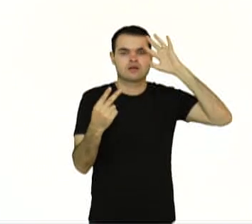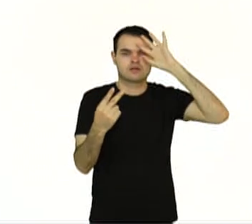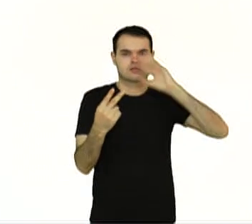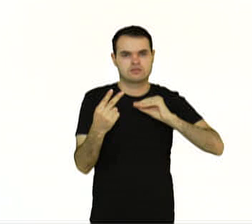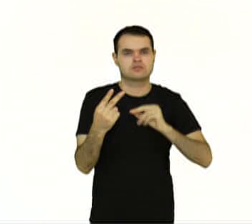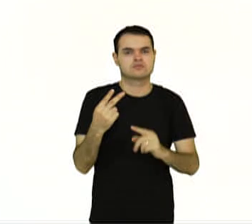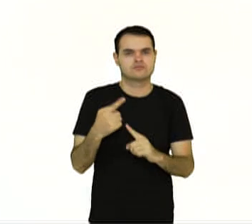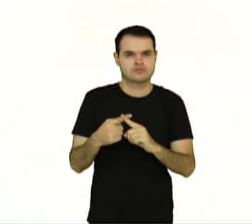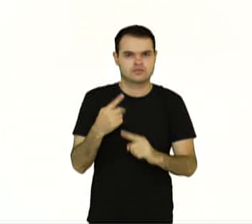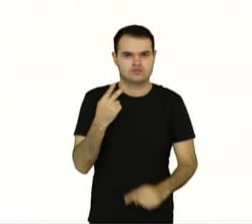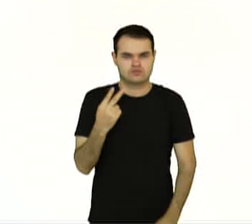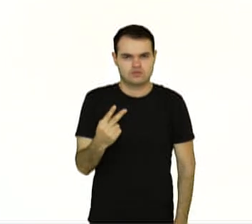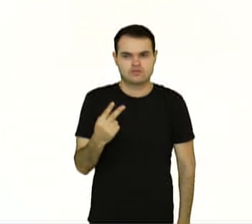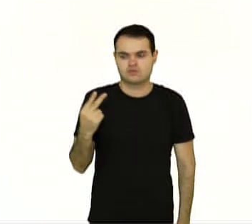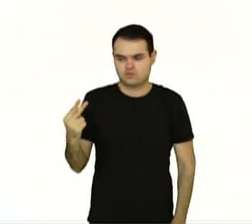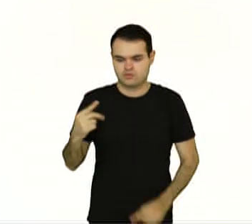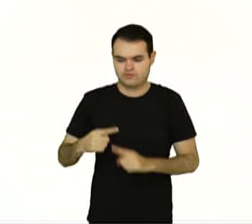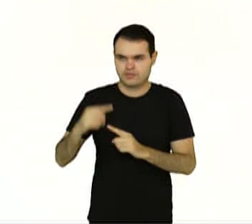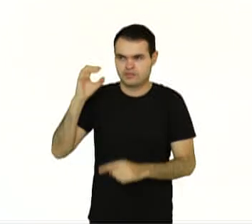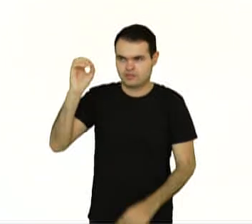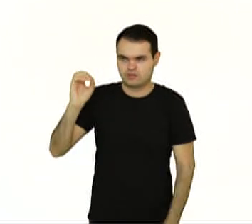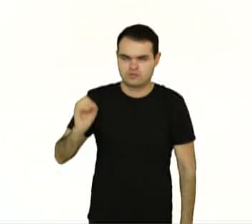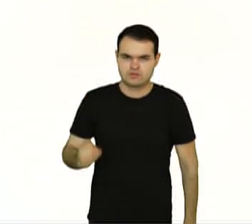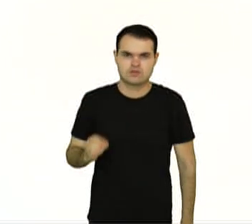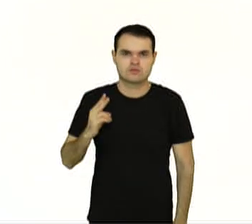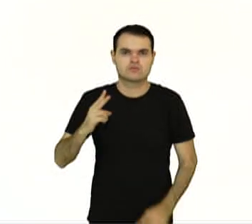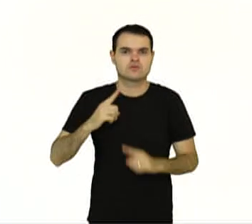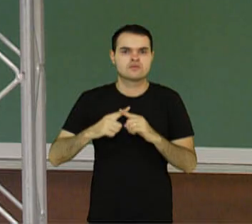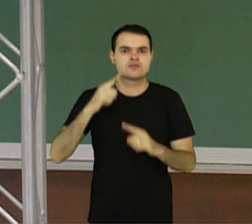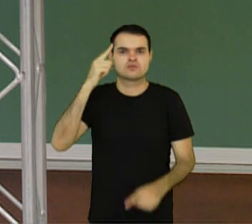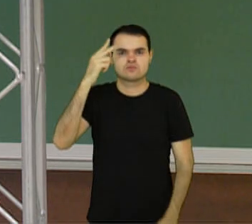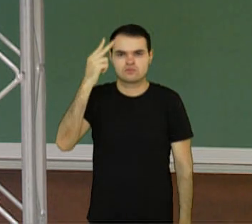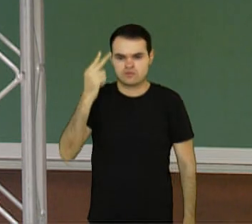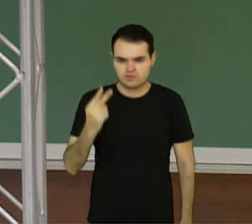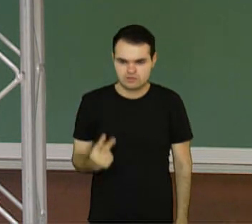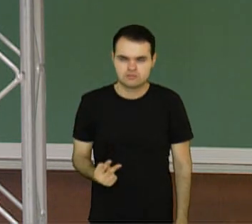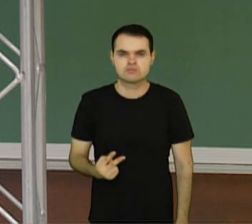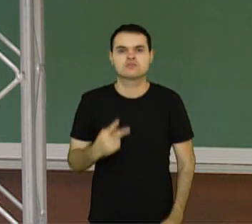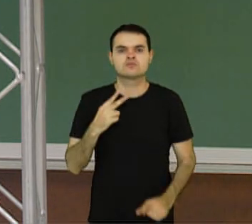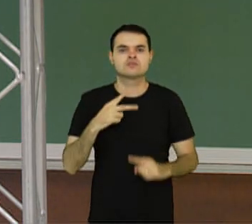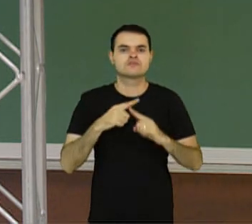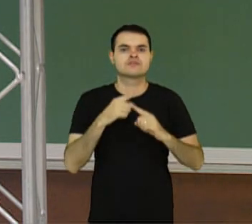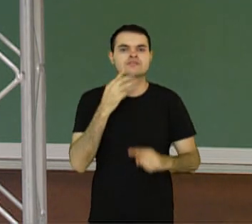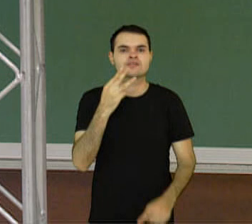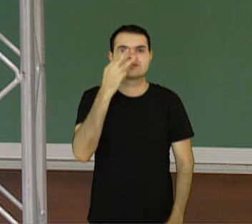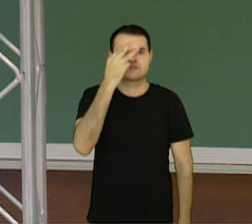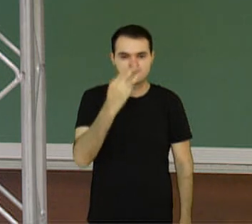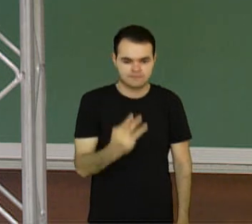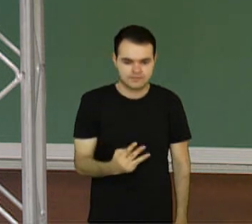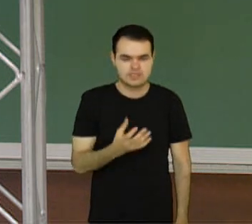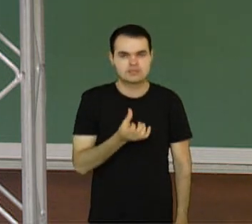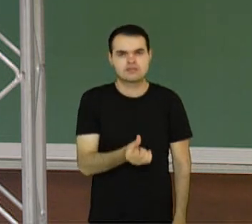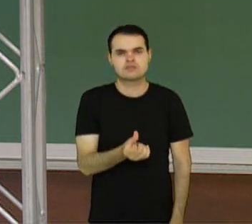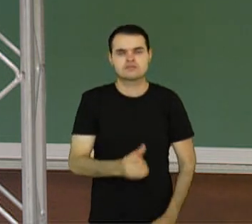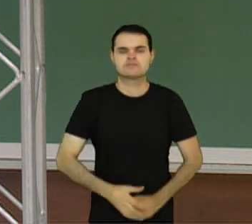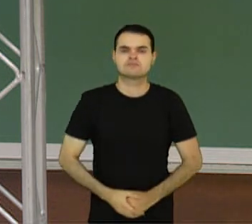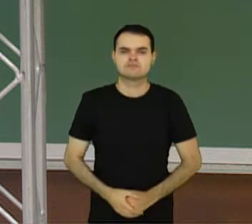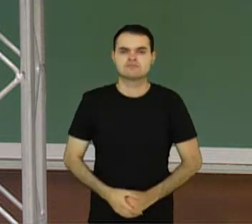quantidade. 2 vezes 0 é 0, 2 vezes 1 é 2 e 2 vezes 3 é